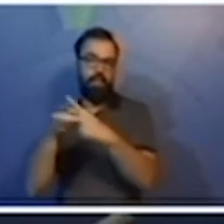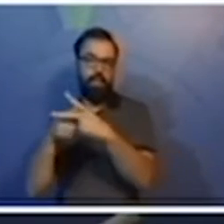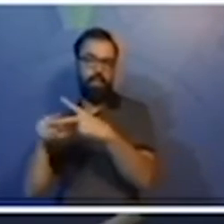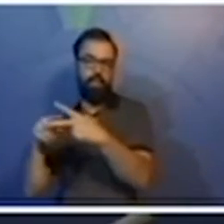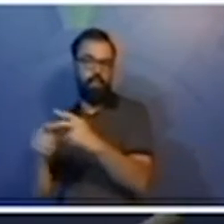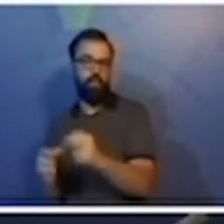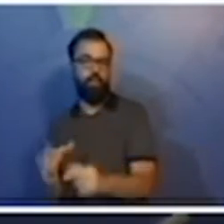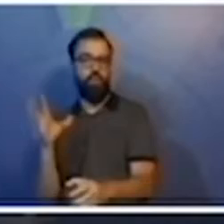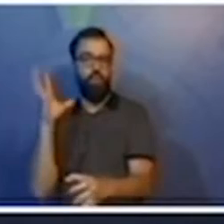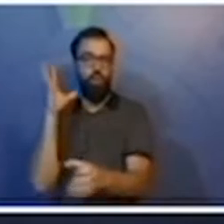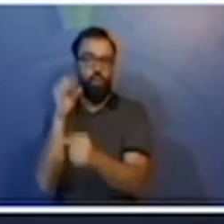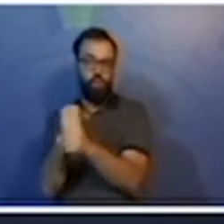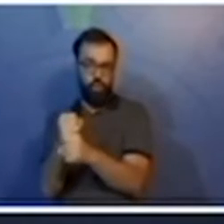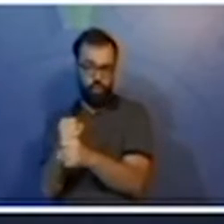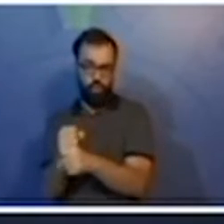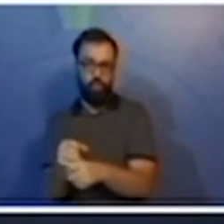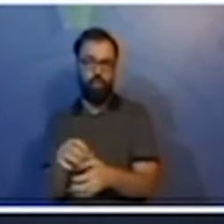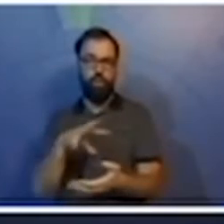vai dar